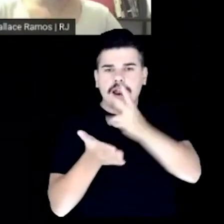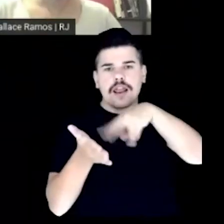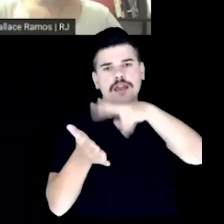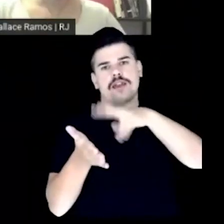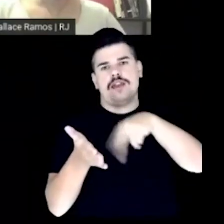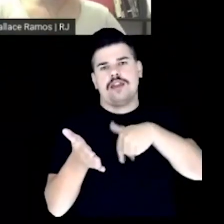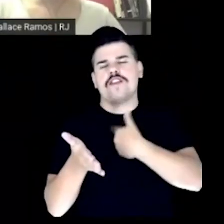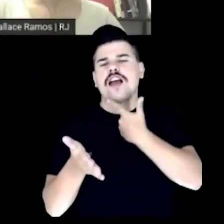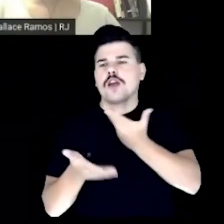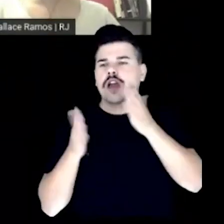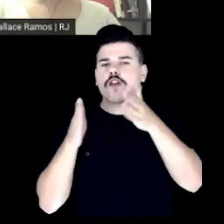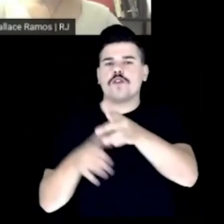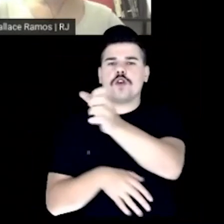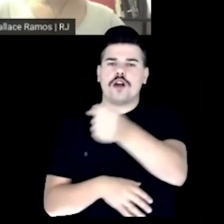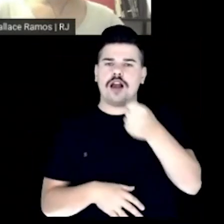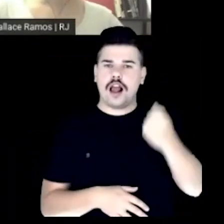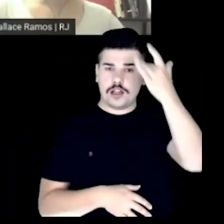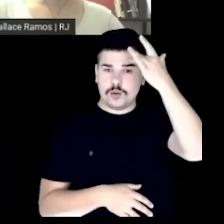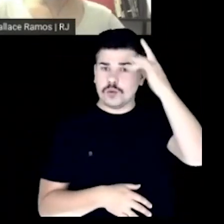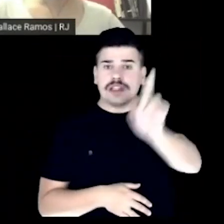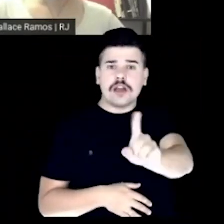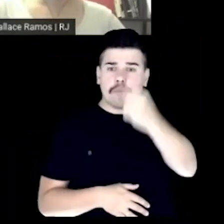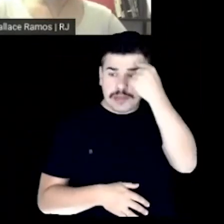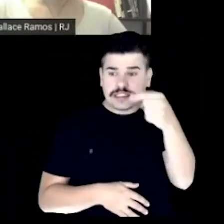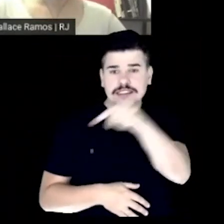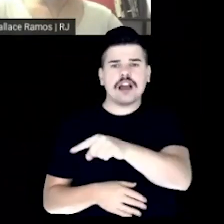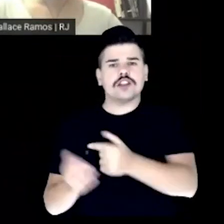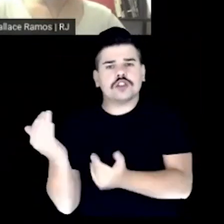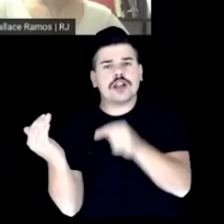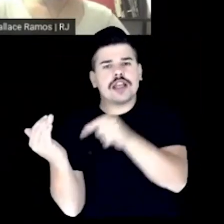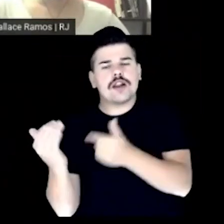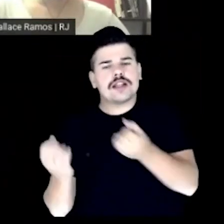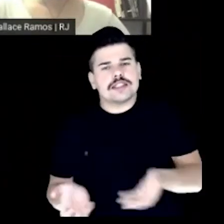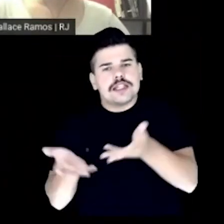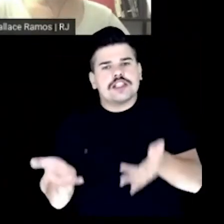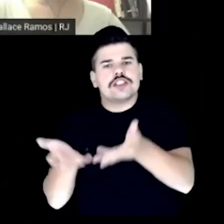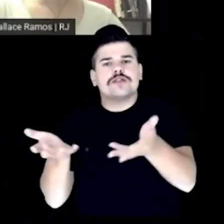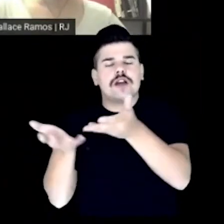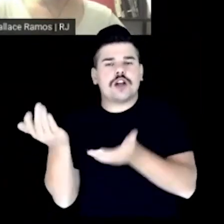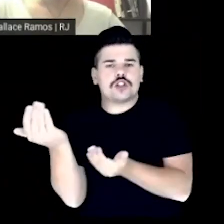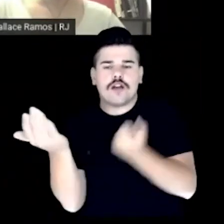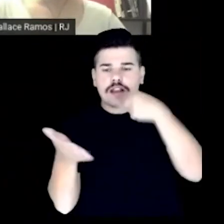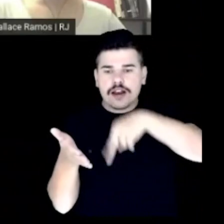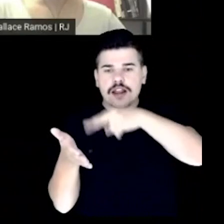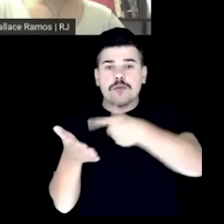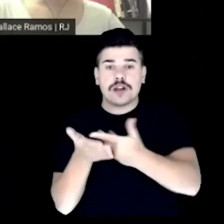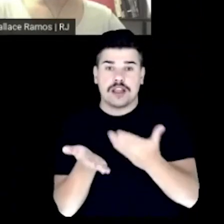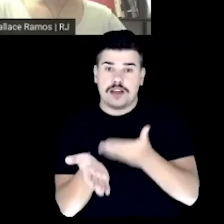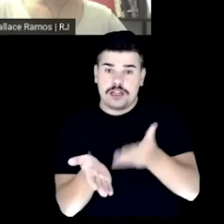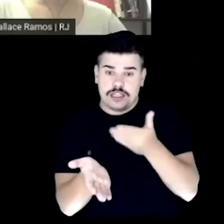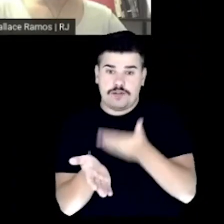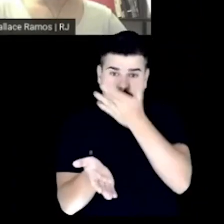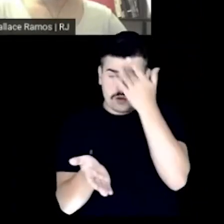especificamente, não basta eu chegar e dizer eu quero pegar um leitor adulto. Eu tenho que ajudar também a formar esse leitor, eu tenho que... Esse livro